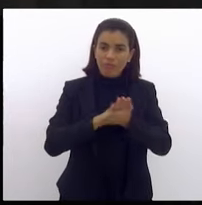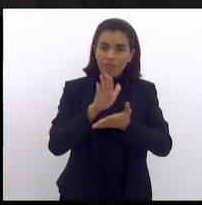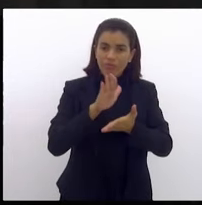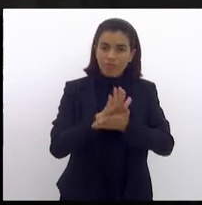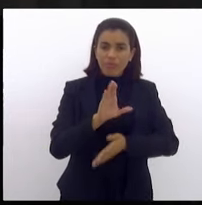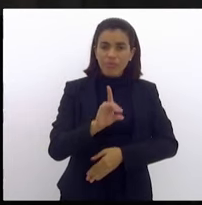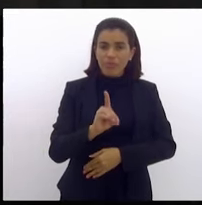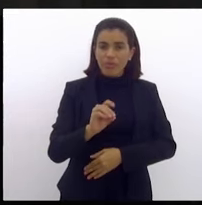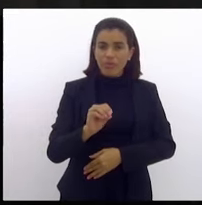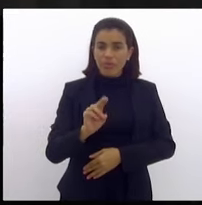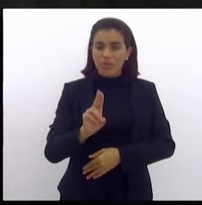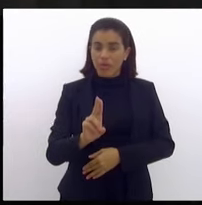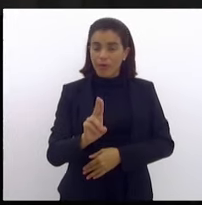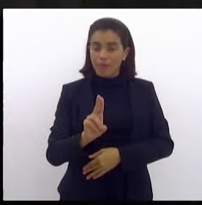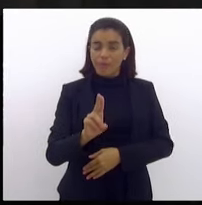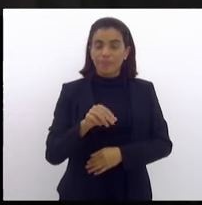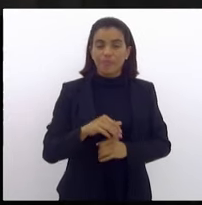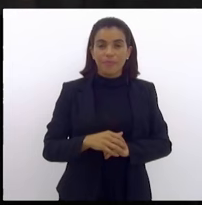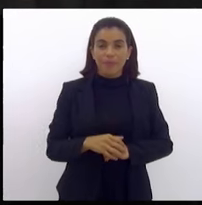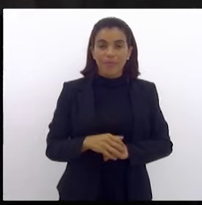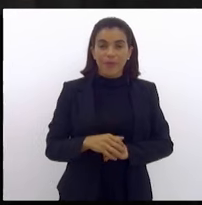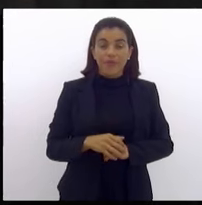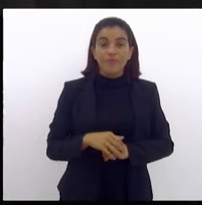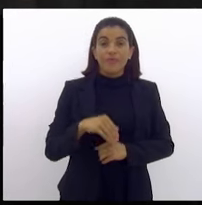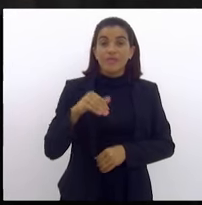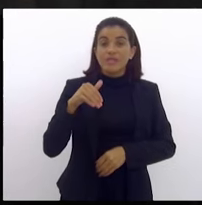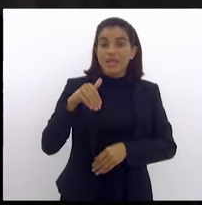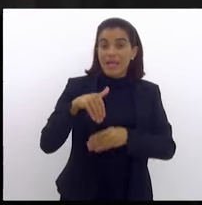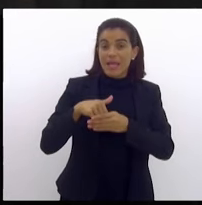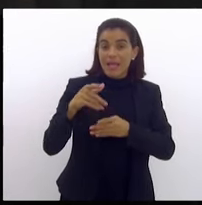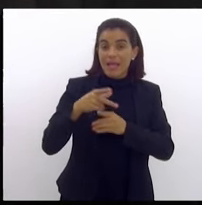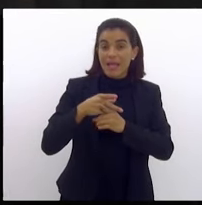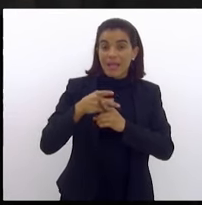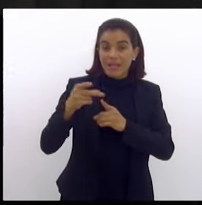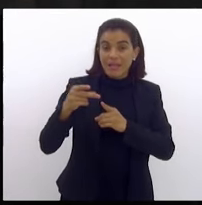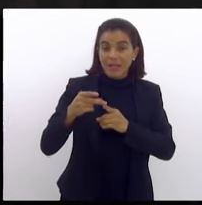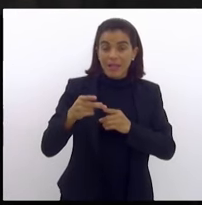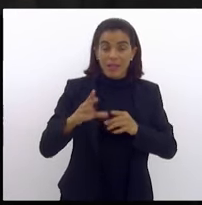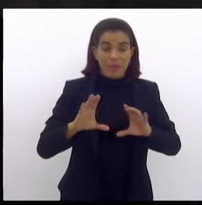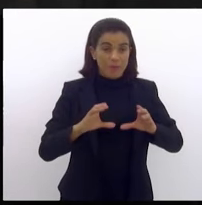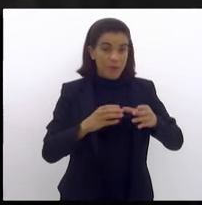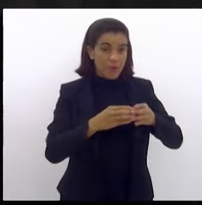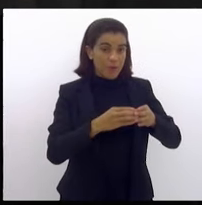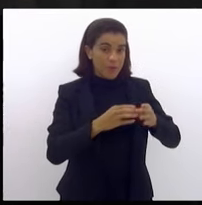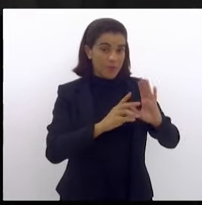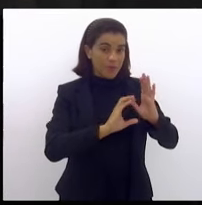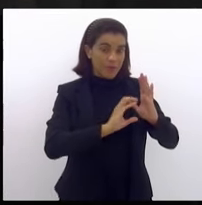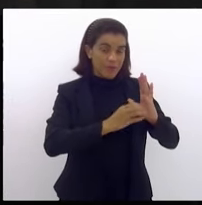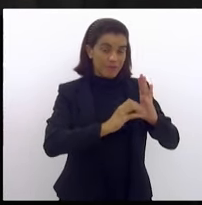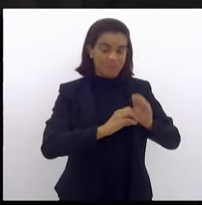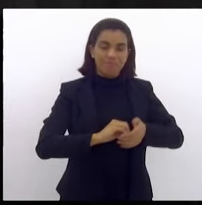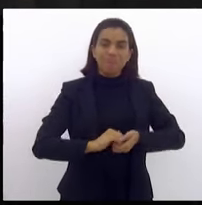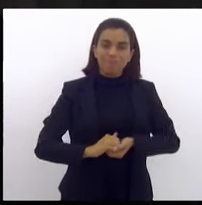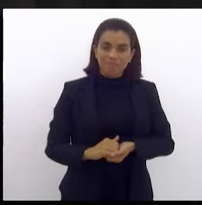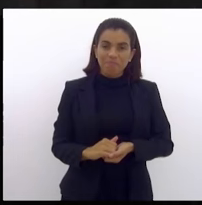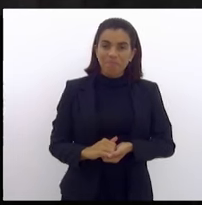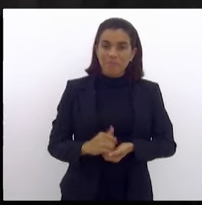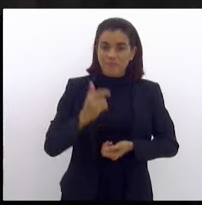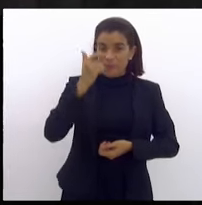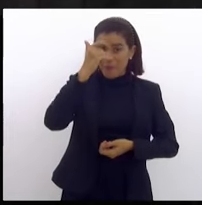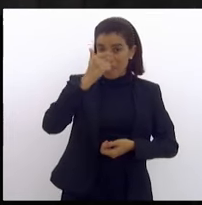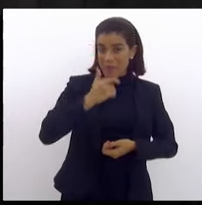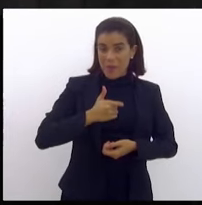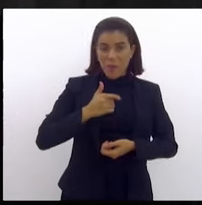Diário Oficial. Você é eleito pelos seus pares. Então, eu não sou